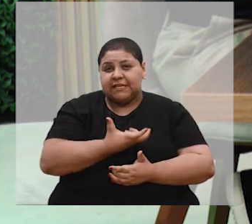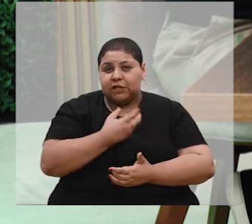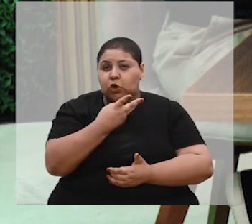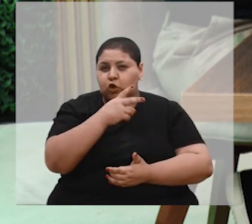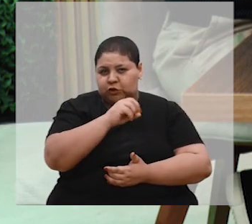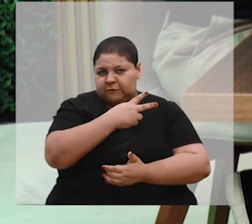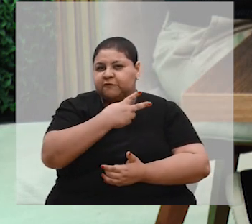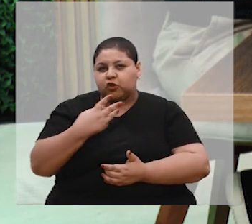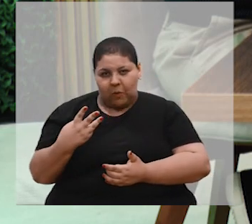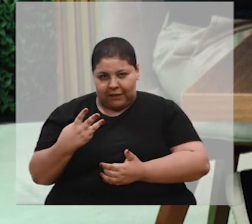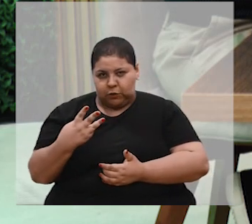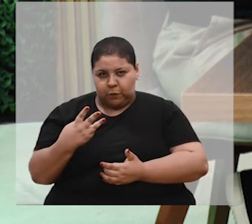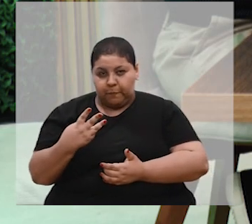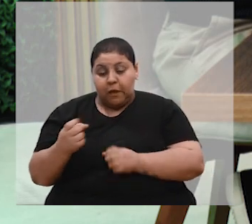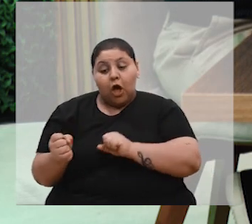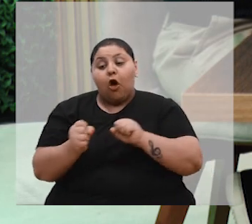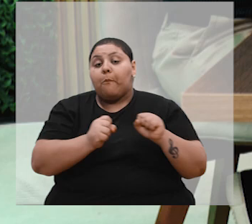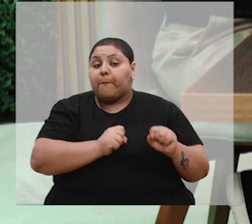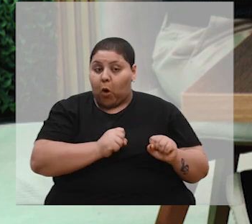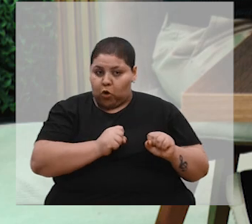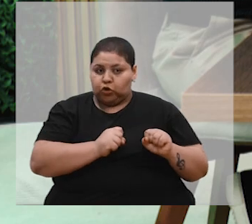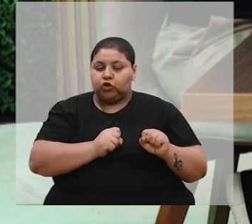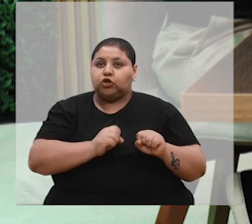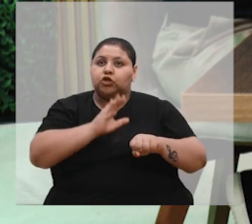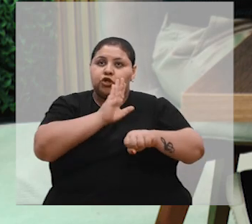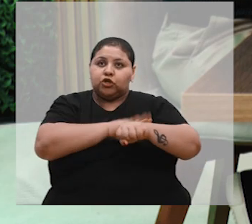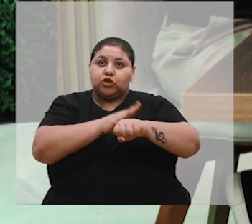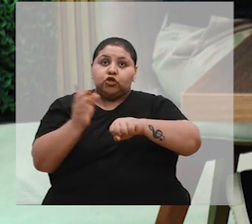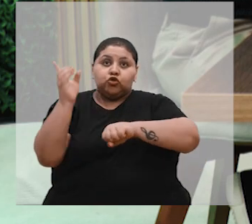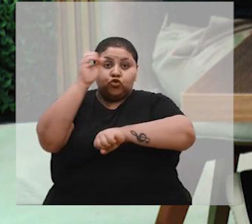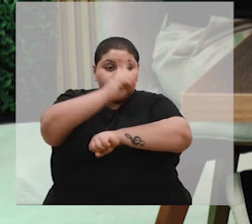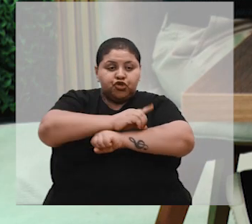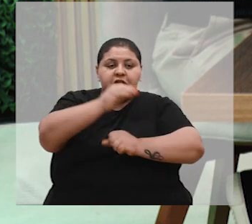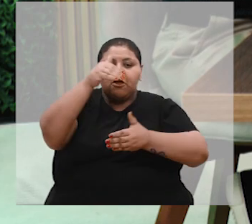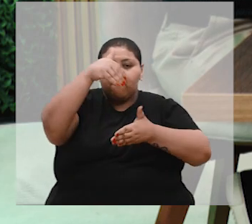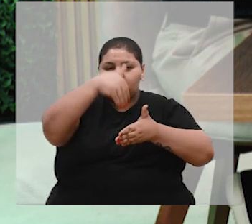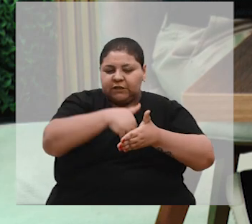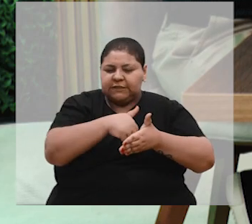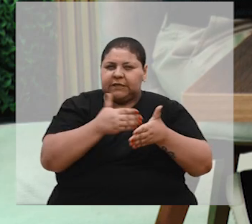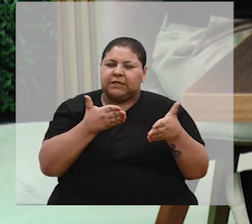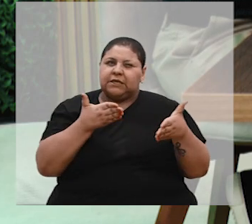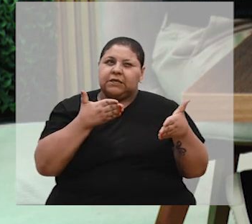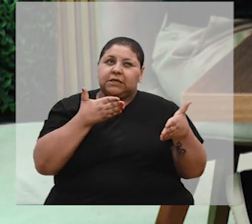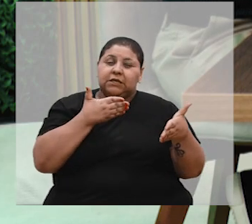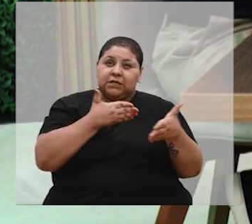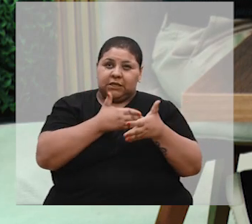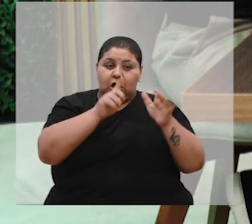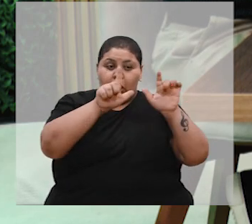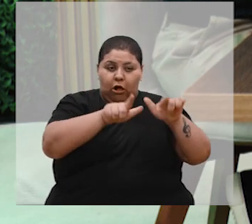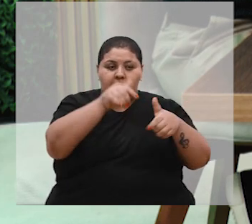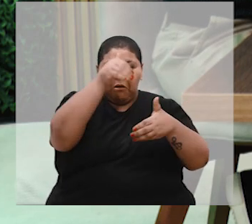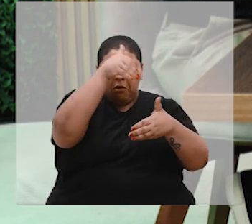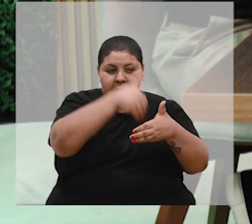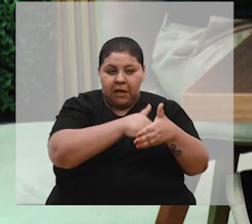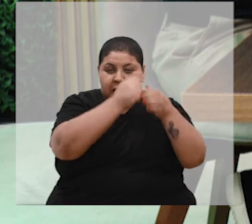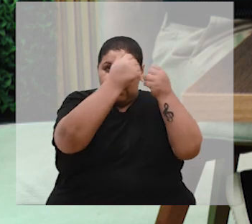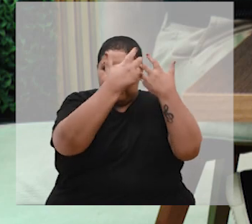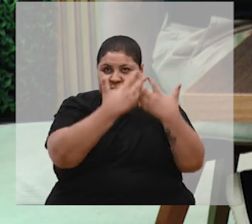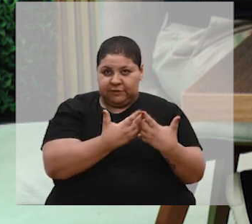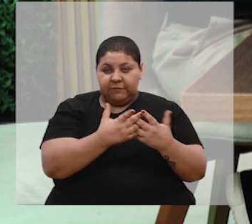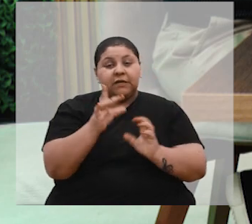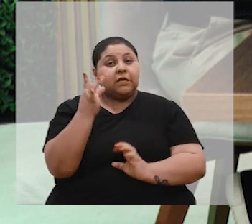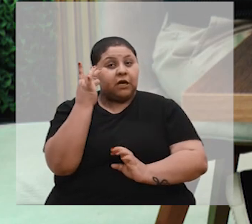de 2024. Ele pode ir no dia da votação, até a zona eleitoral ali e